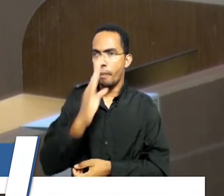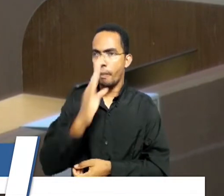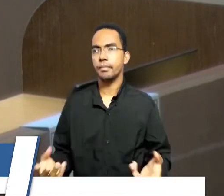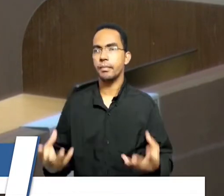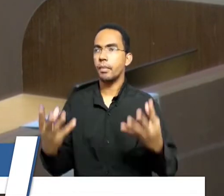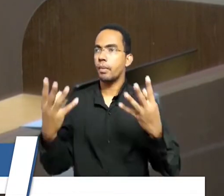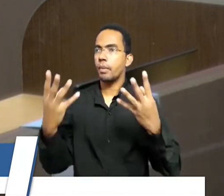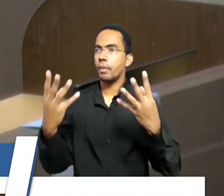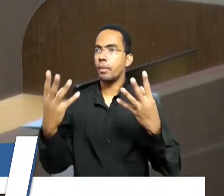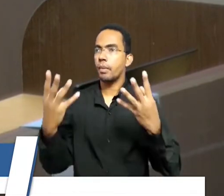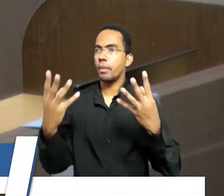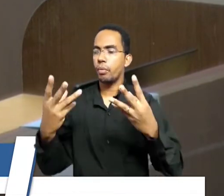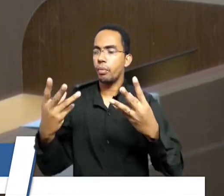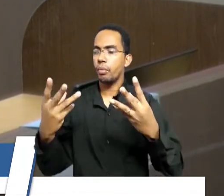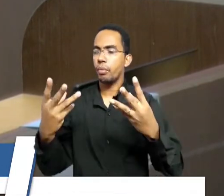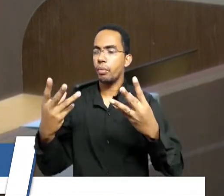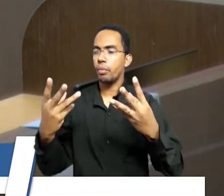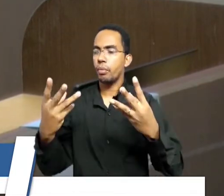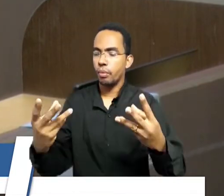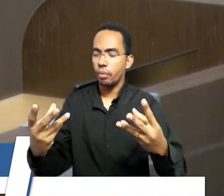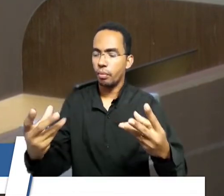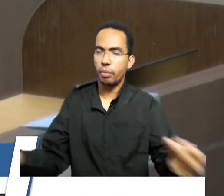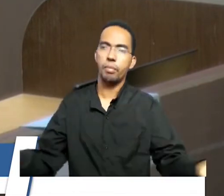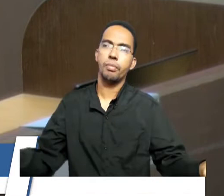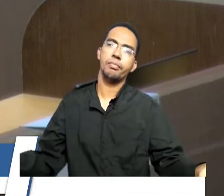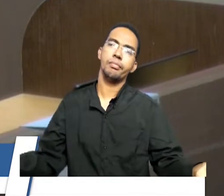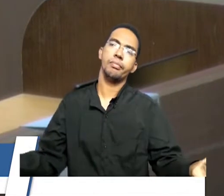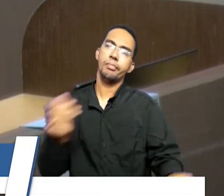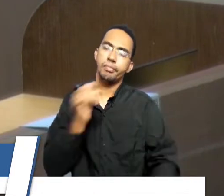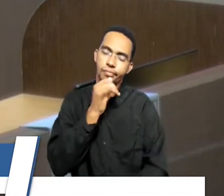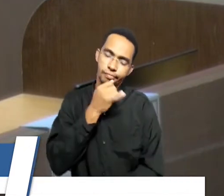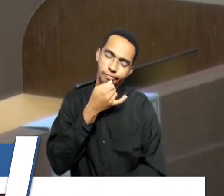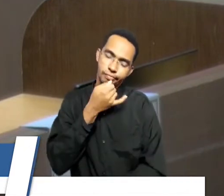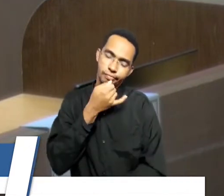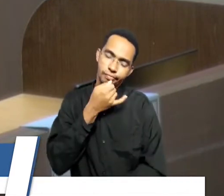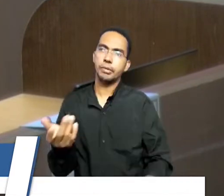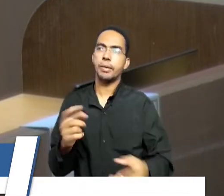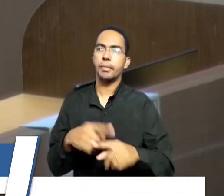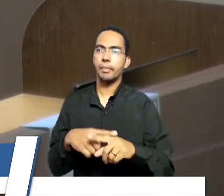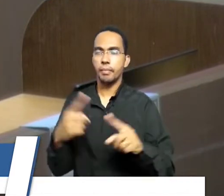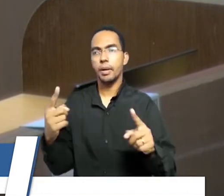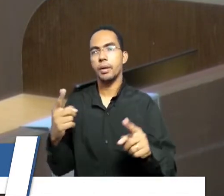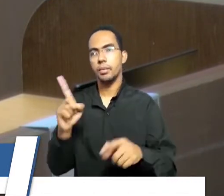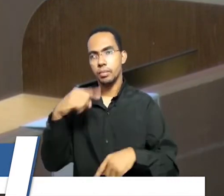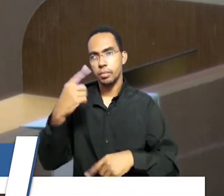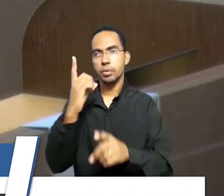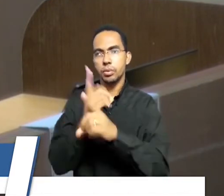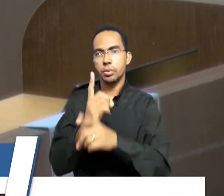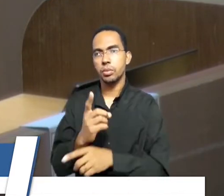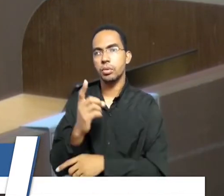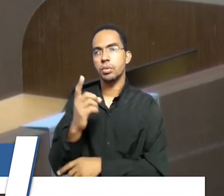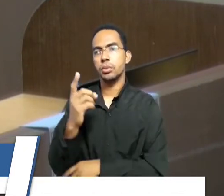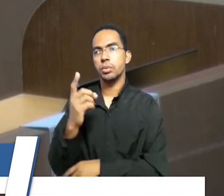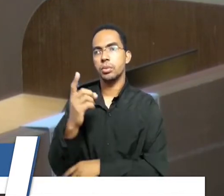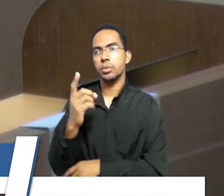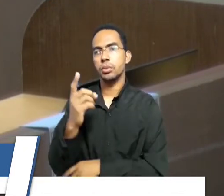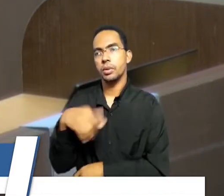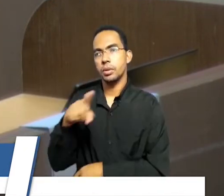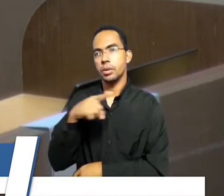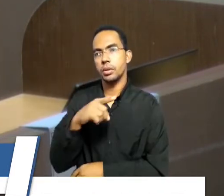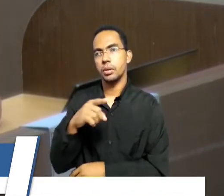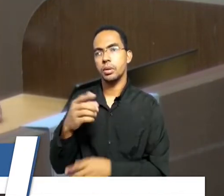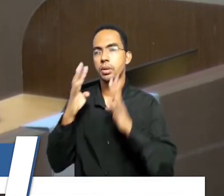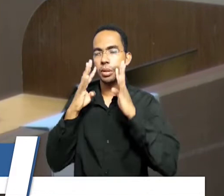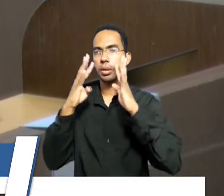acabando, estamos aí, infelizmente. Mas nós vamos sair no próximo encontro com o prefeito, vamos pedir para ele dar uma atenção especial. Obrigado,